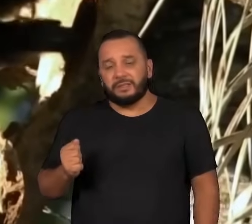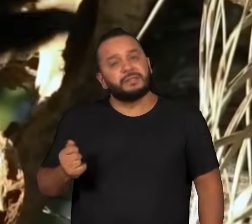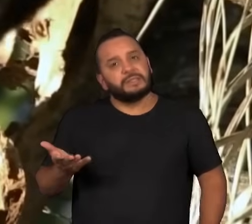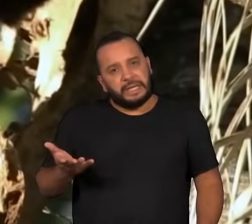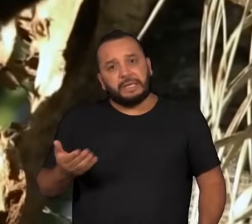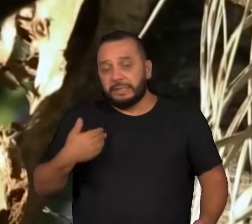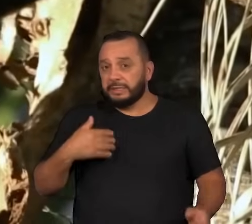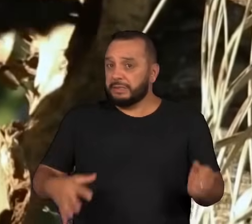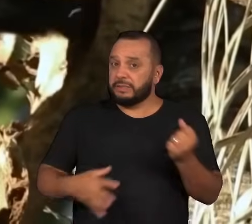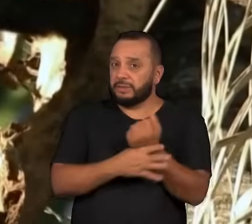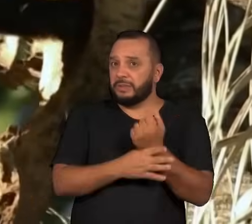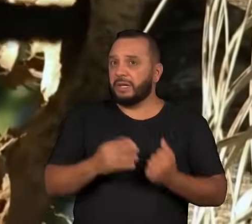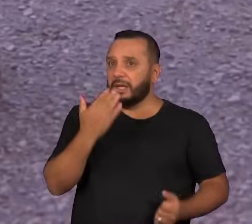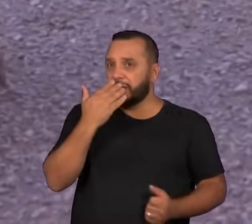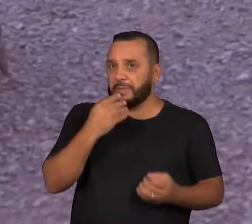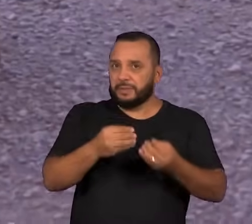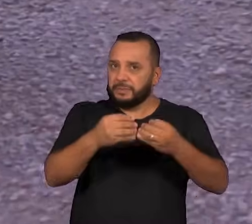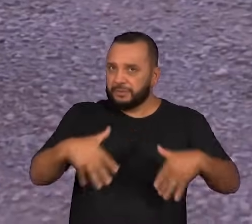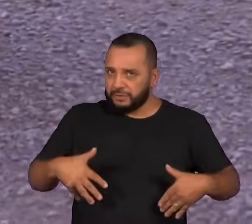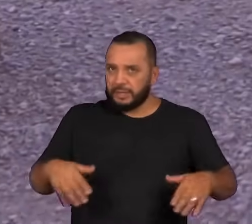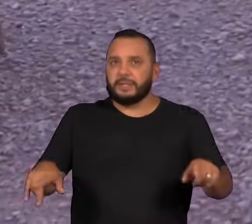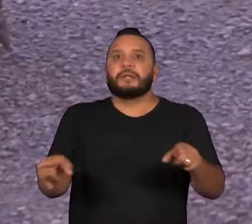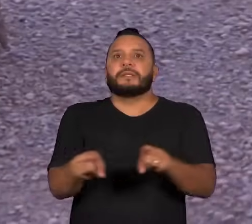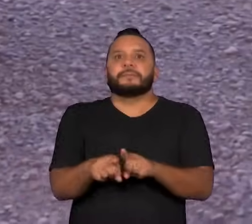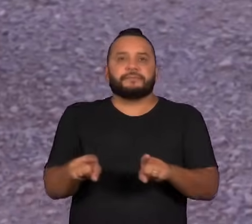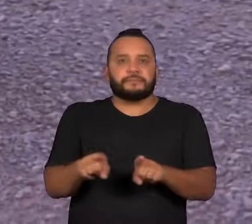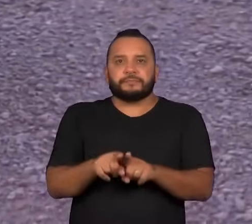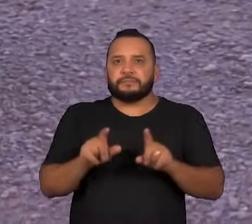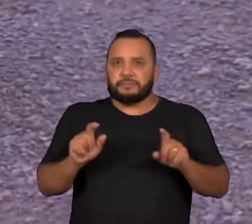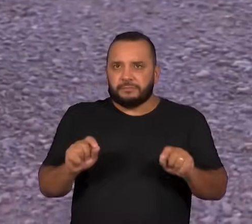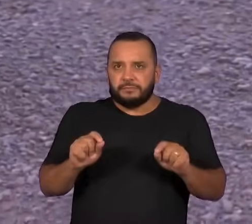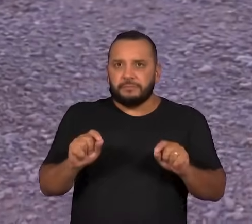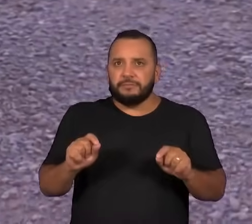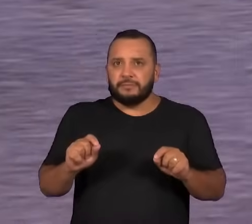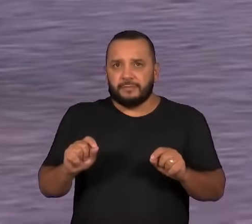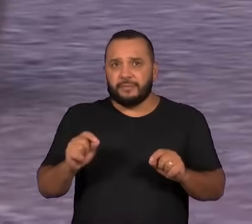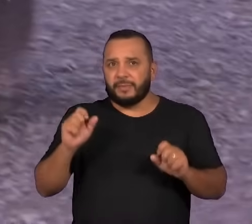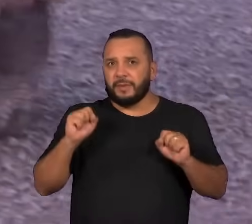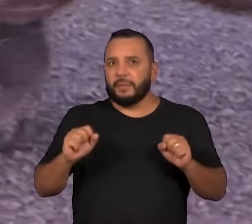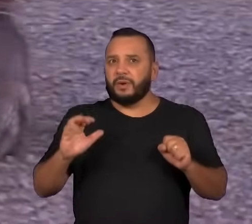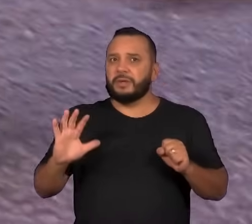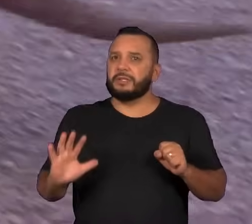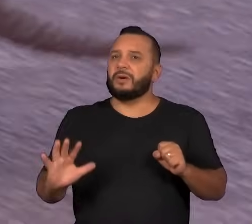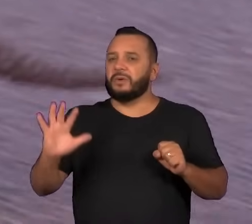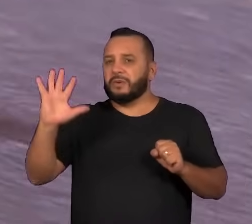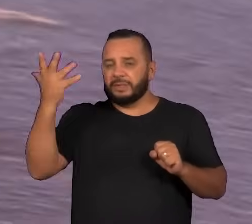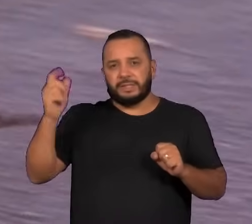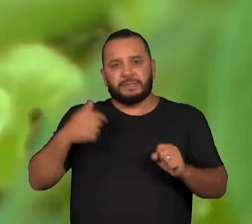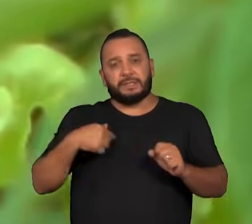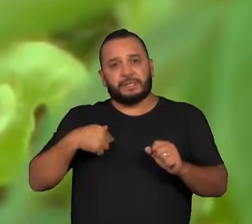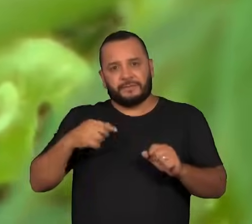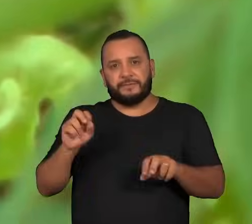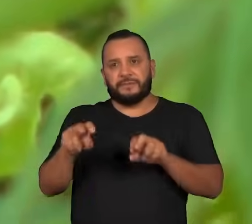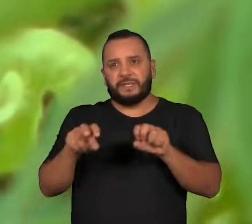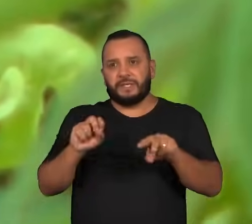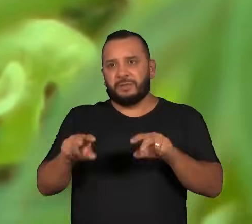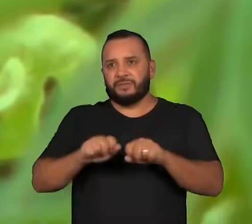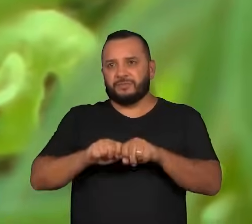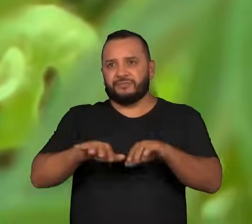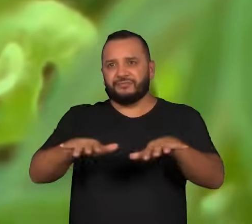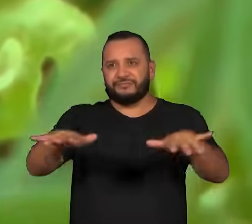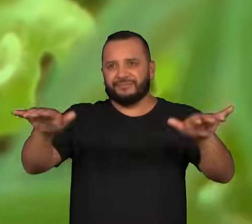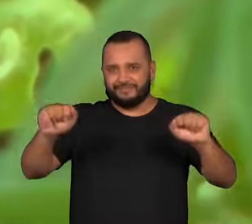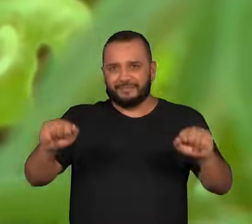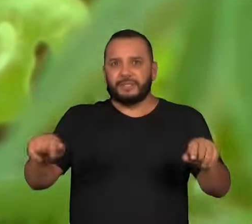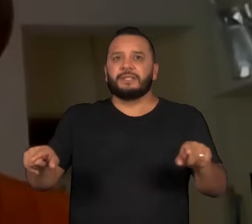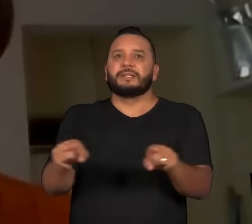segurança alimentar, aumentar a ocorrência de pandemias também, né? Pode ocorrer,